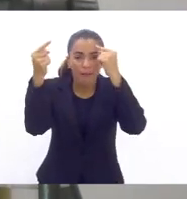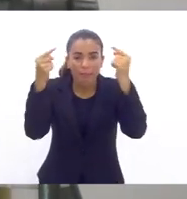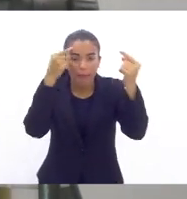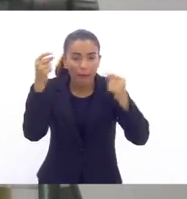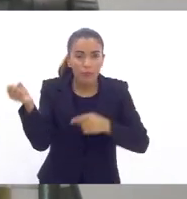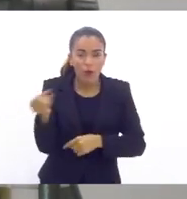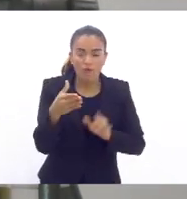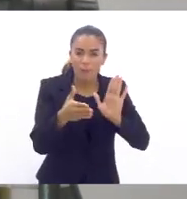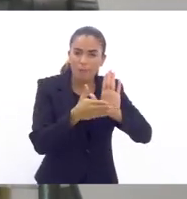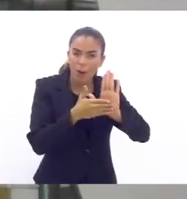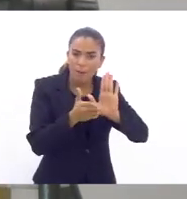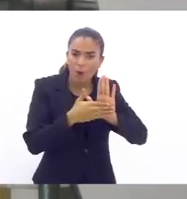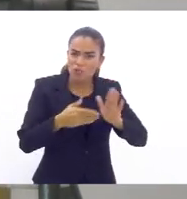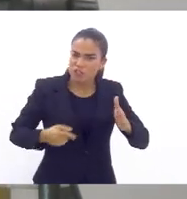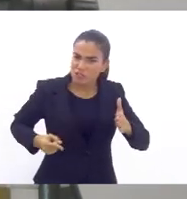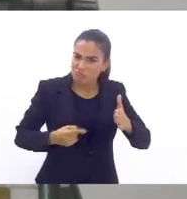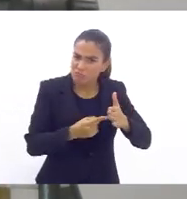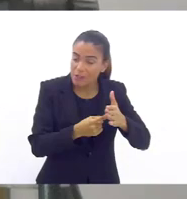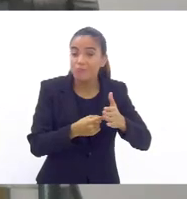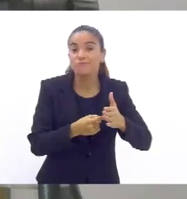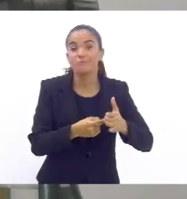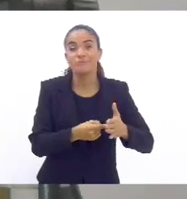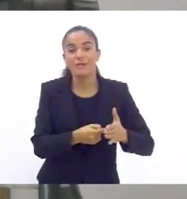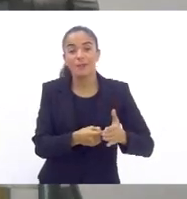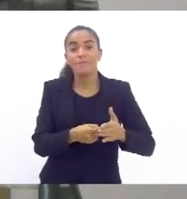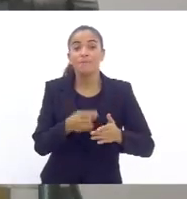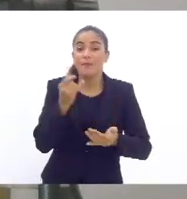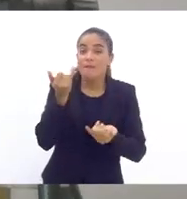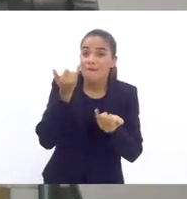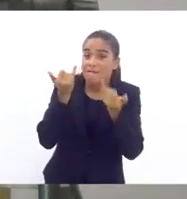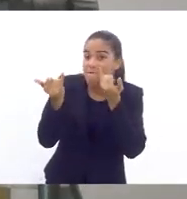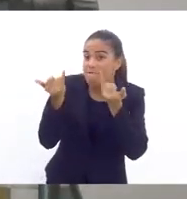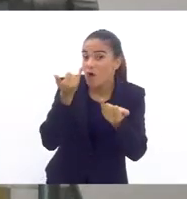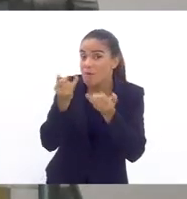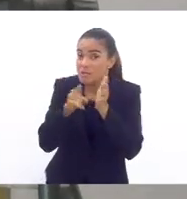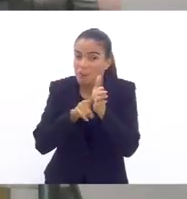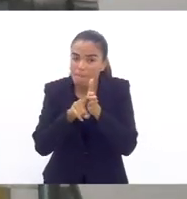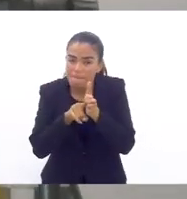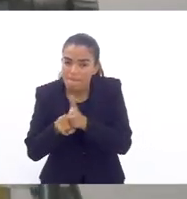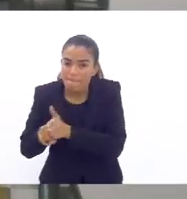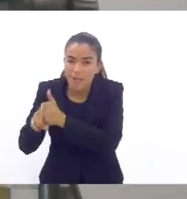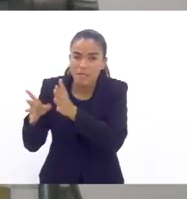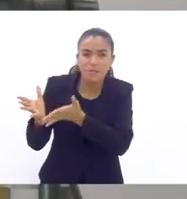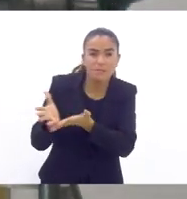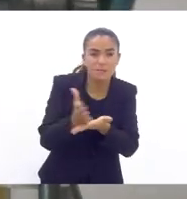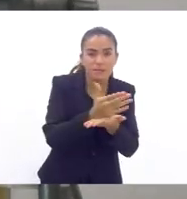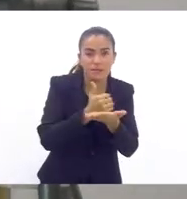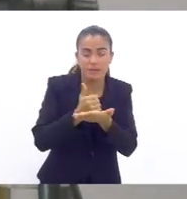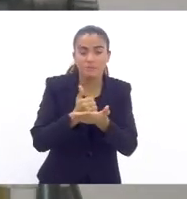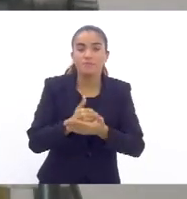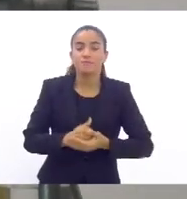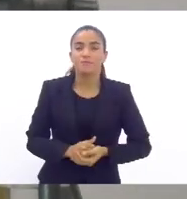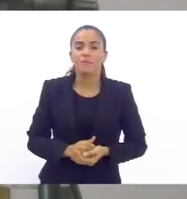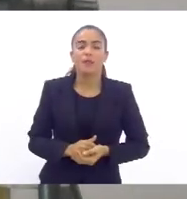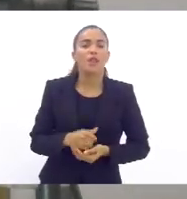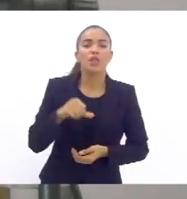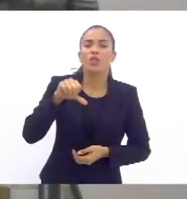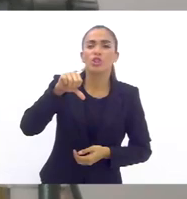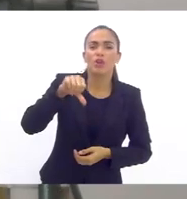propostas denúncias né informações pesquisas a posição de